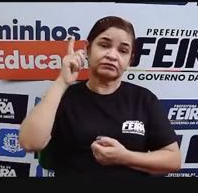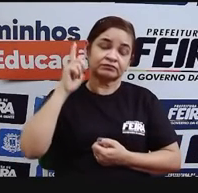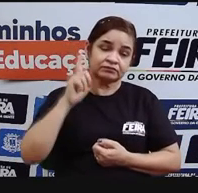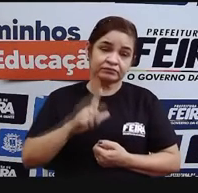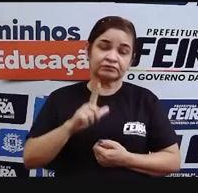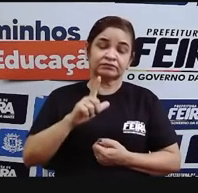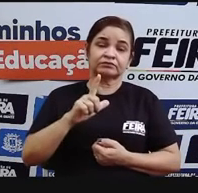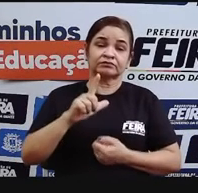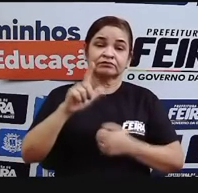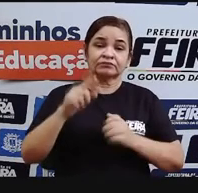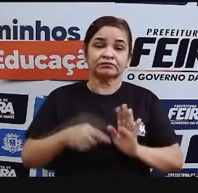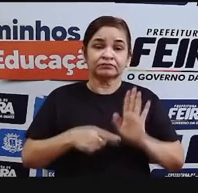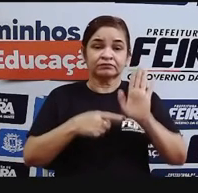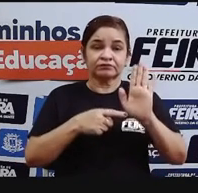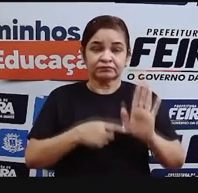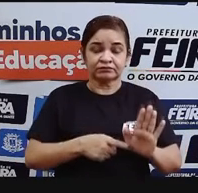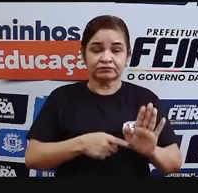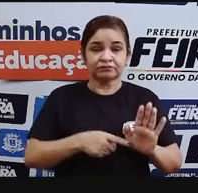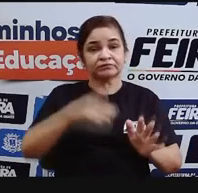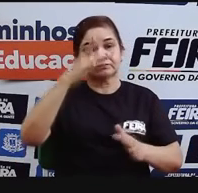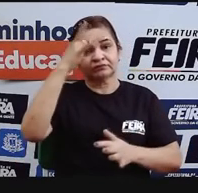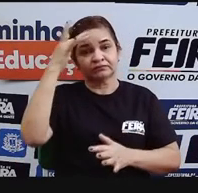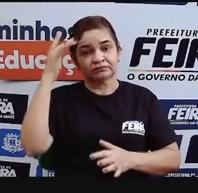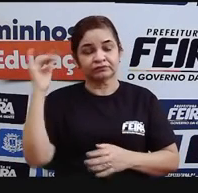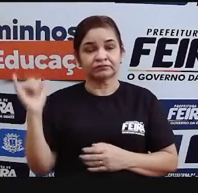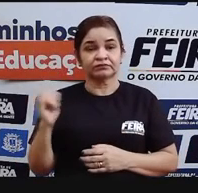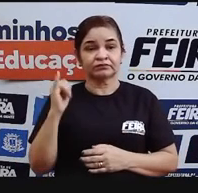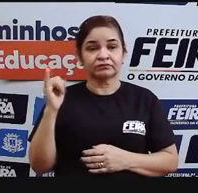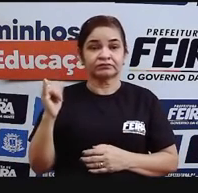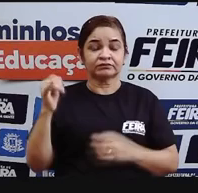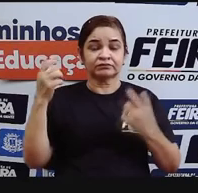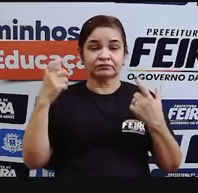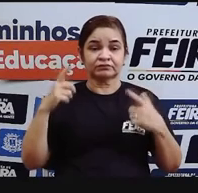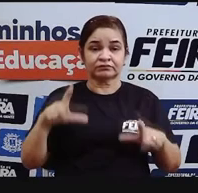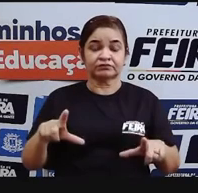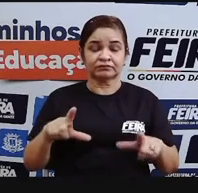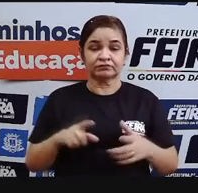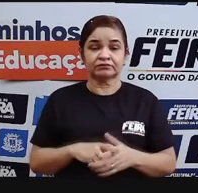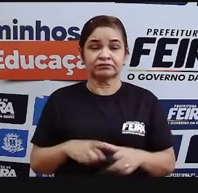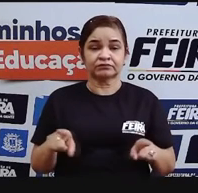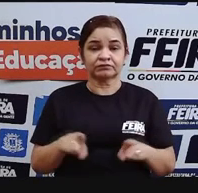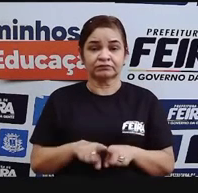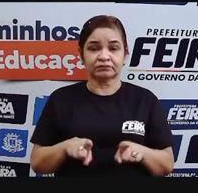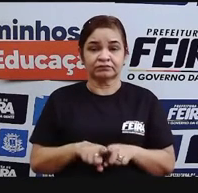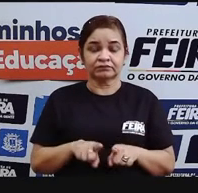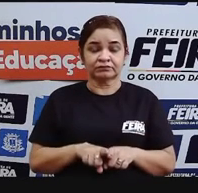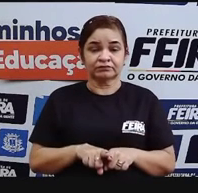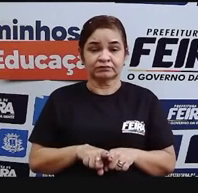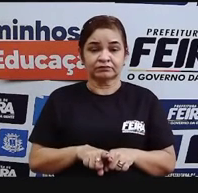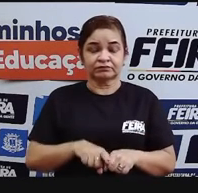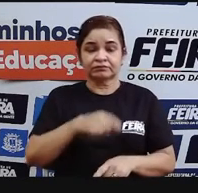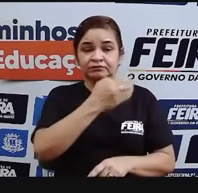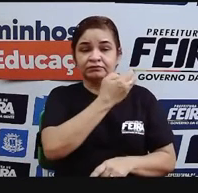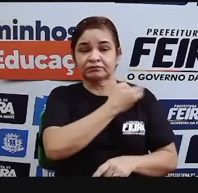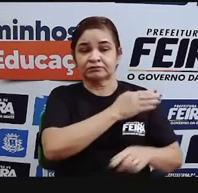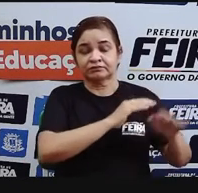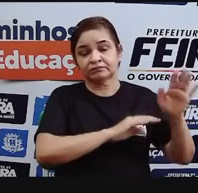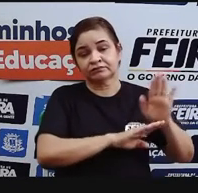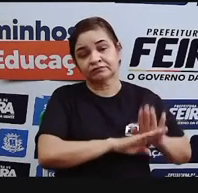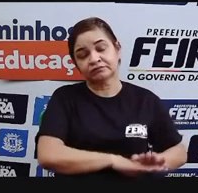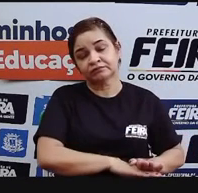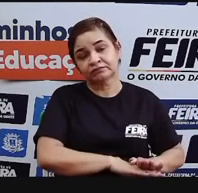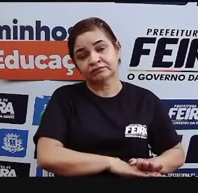elas se destacam porque, dentre as suas lutas, está também o combate ao racismo e a todas as